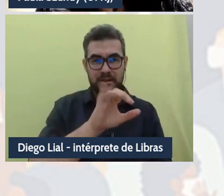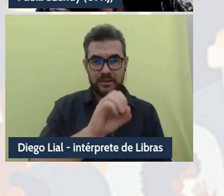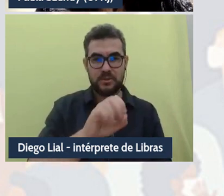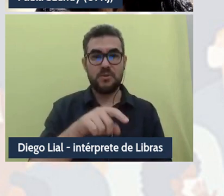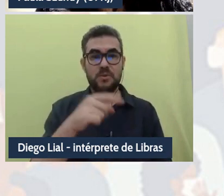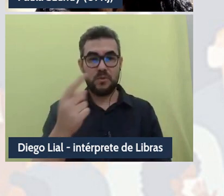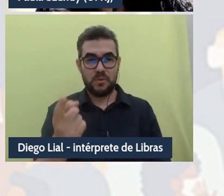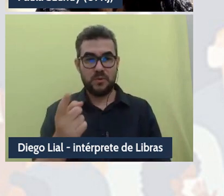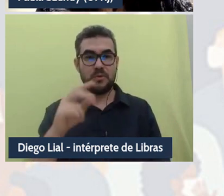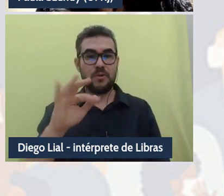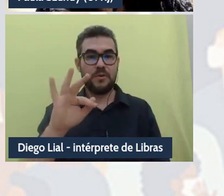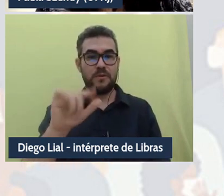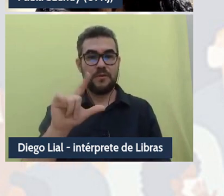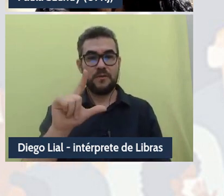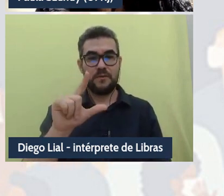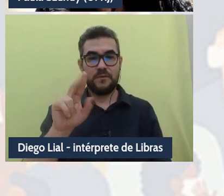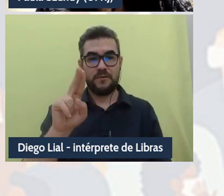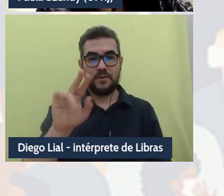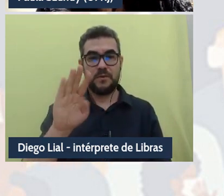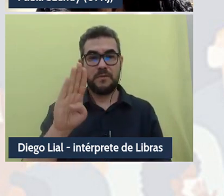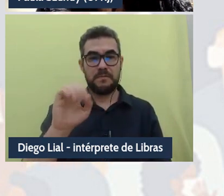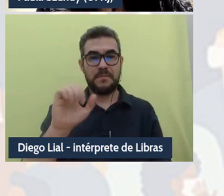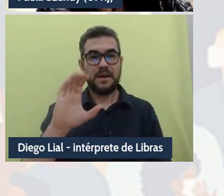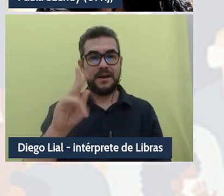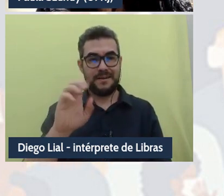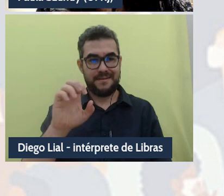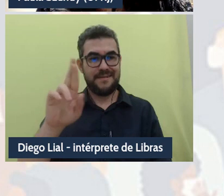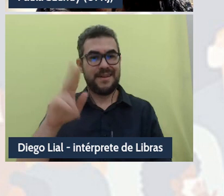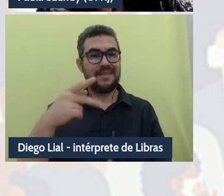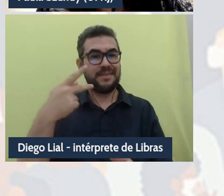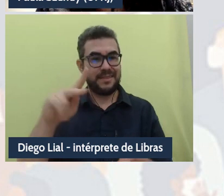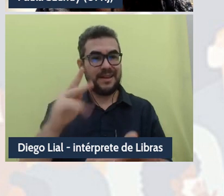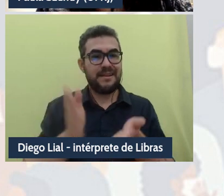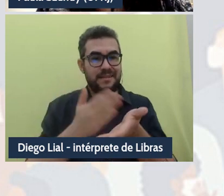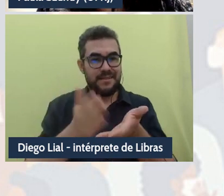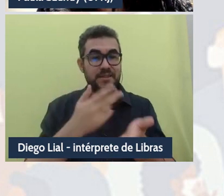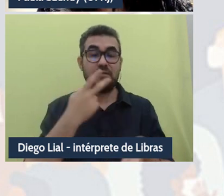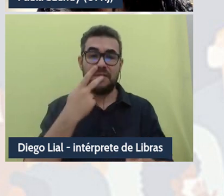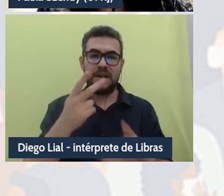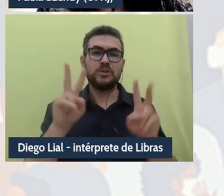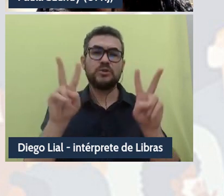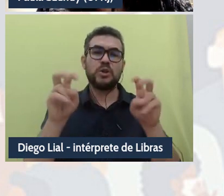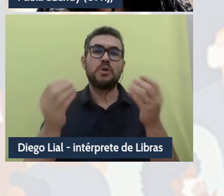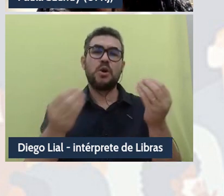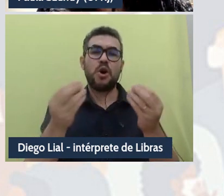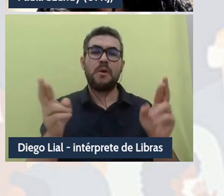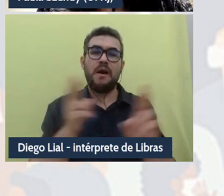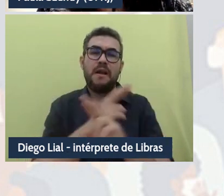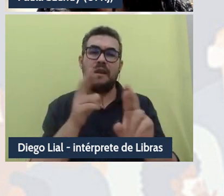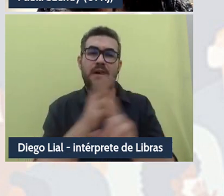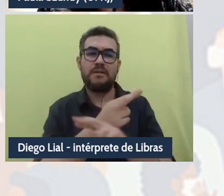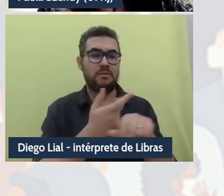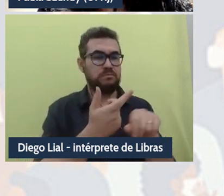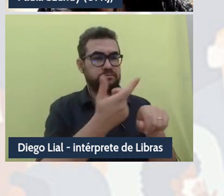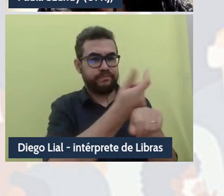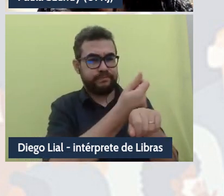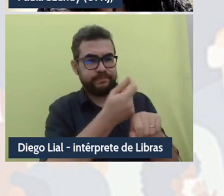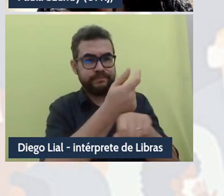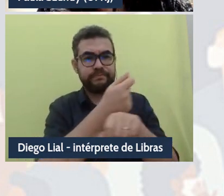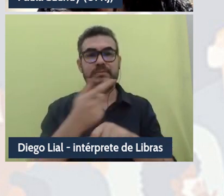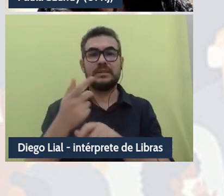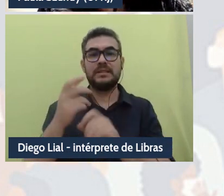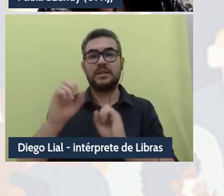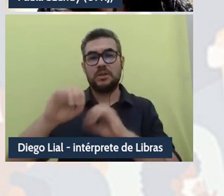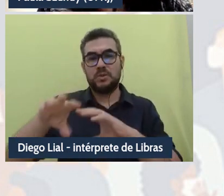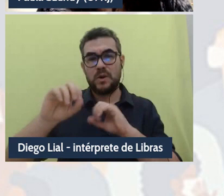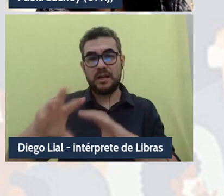que o neoliberalismo ele tem um caráter processual e complexo, né, que por vezes embaça a ideologia de colonização da